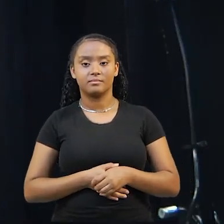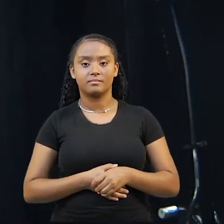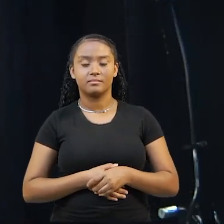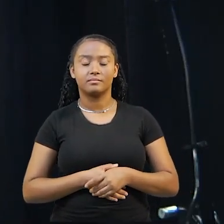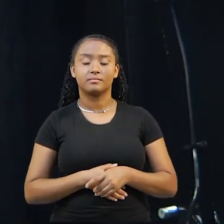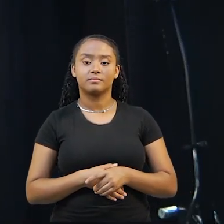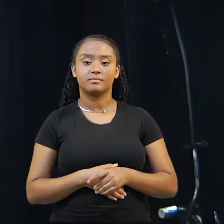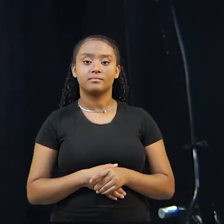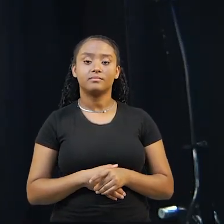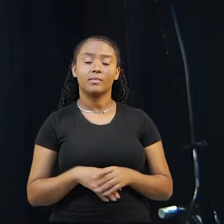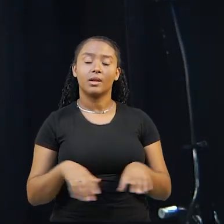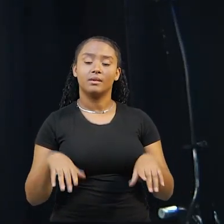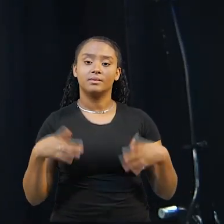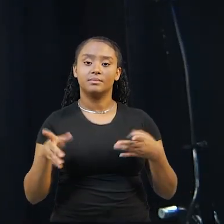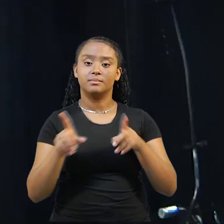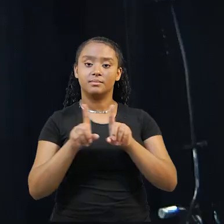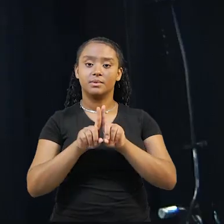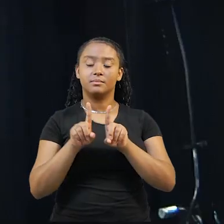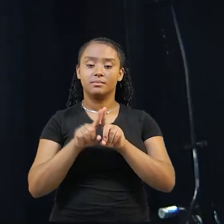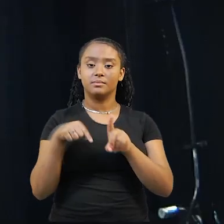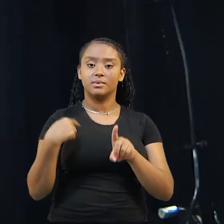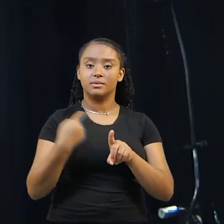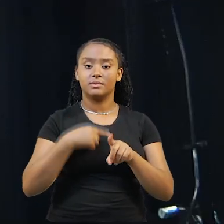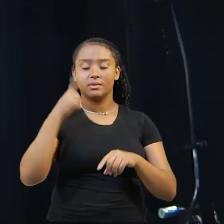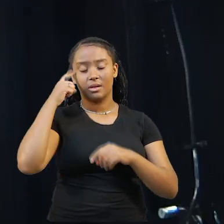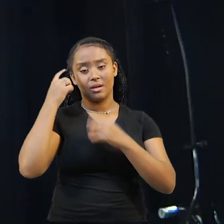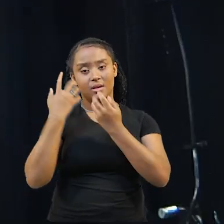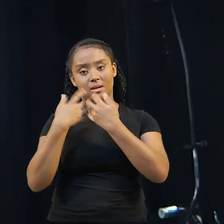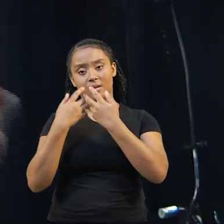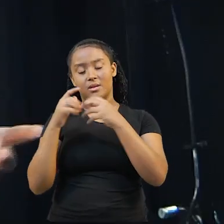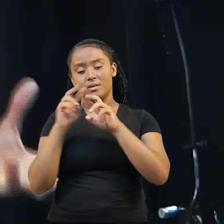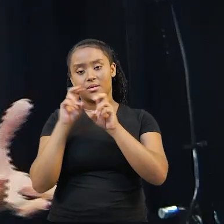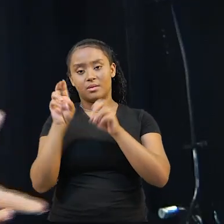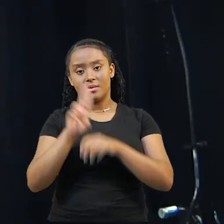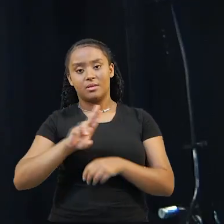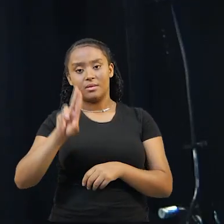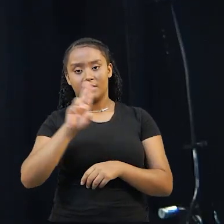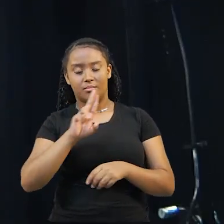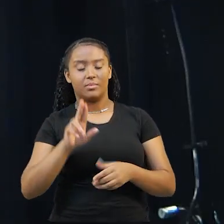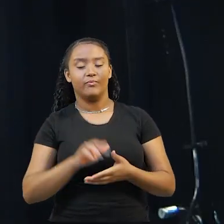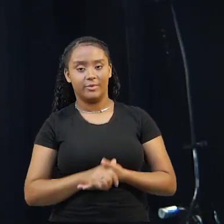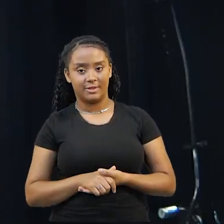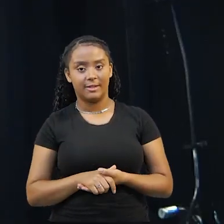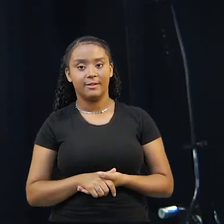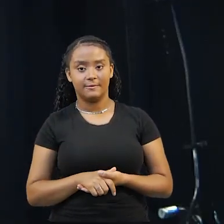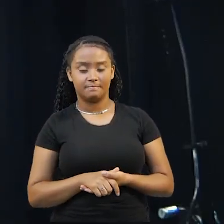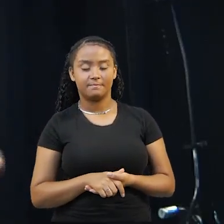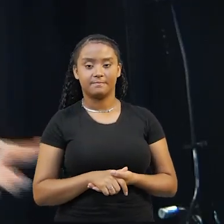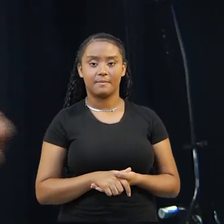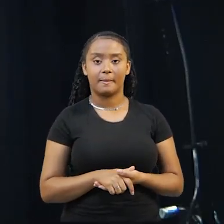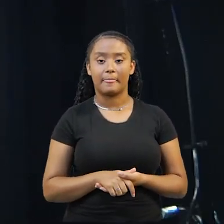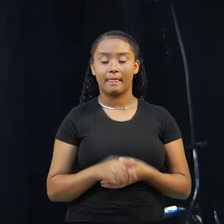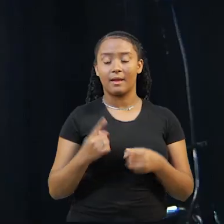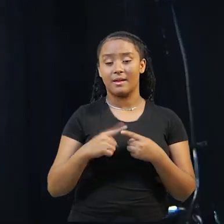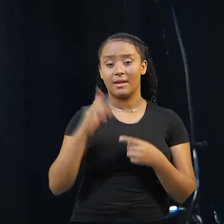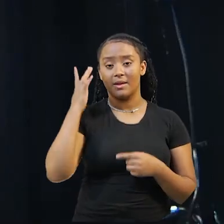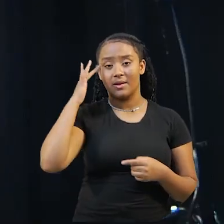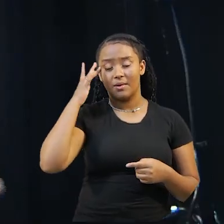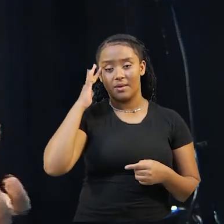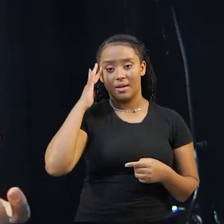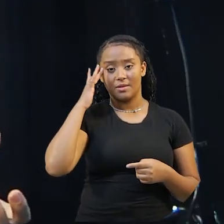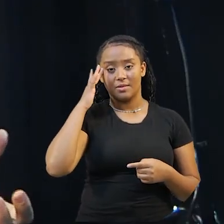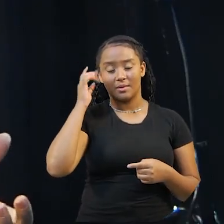mesmo a função da universidade, né, enquanto construtora da nossa nação. Eu acho que resgatar o